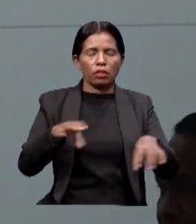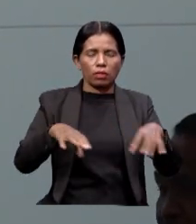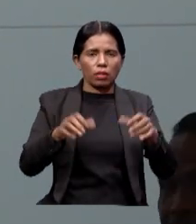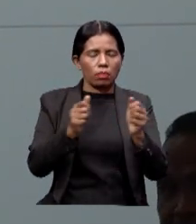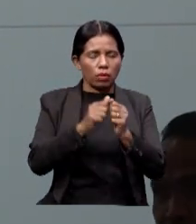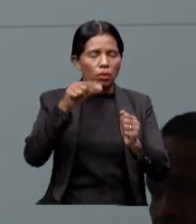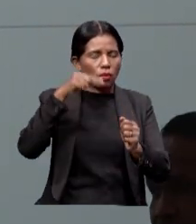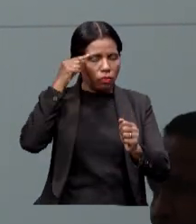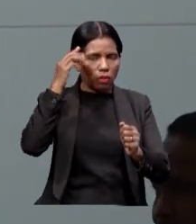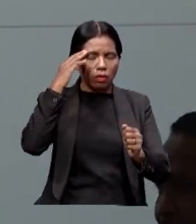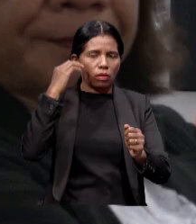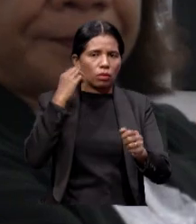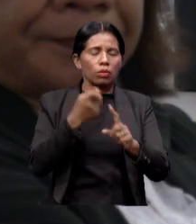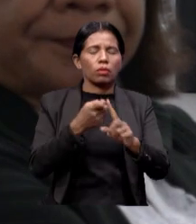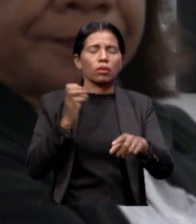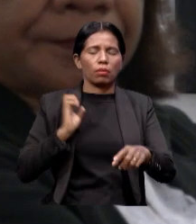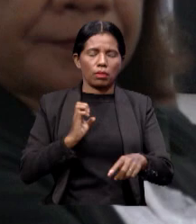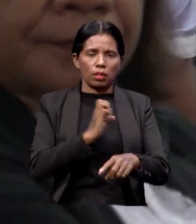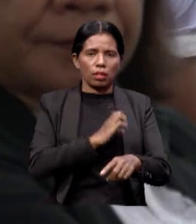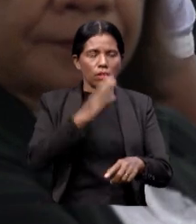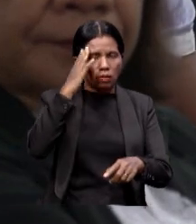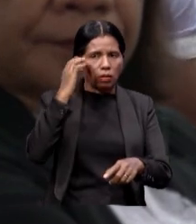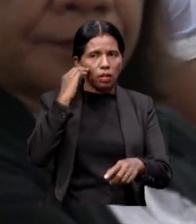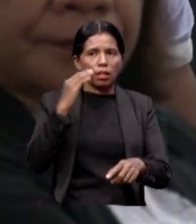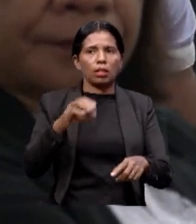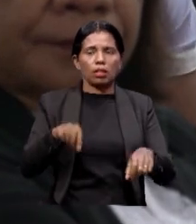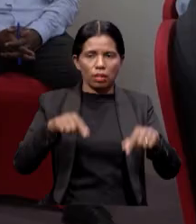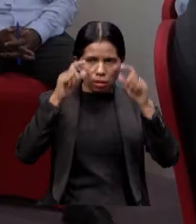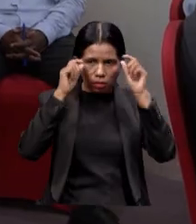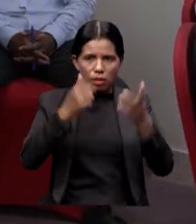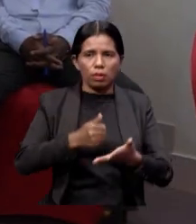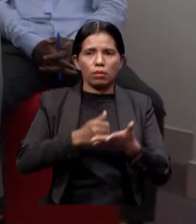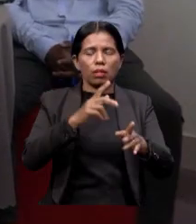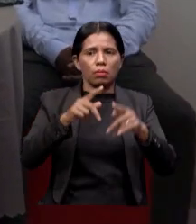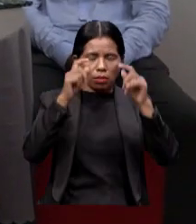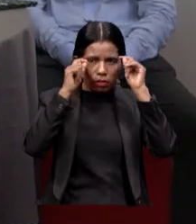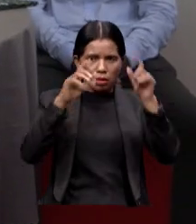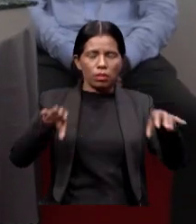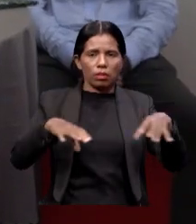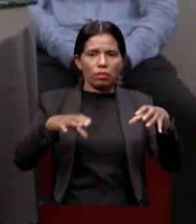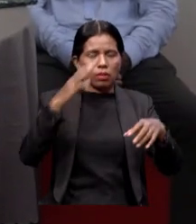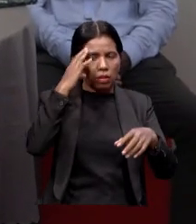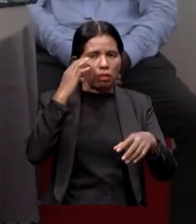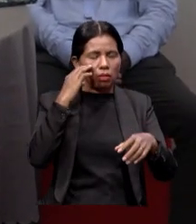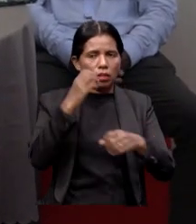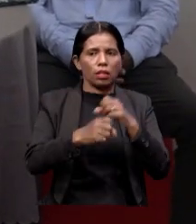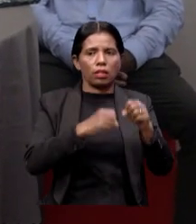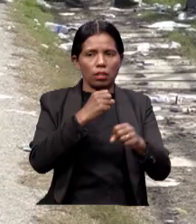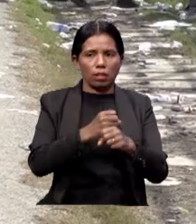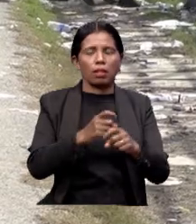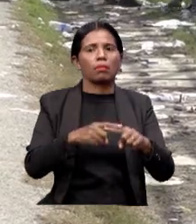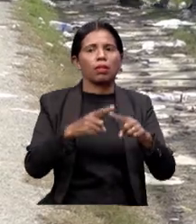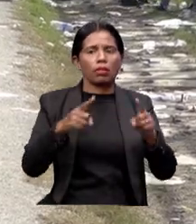Coreia, lhe russo embaixador Coreia Sul e Timor-Leste, ou de ajuda Timor-Ansira para serviço e a Coreia Sul caratinan, mas